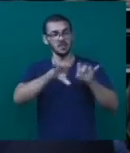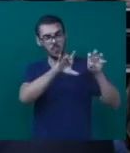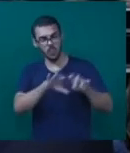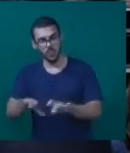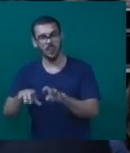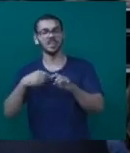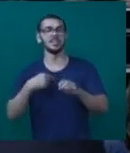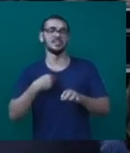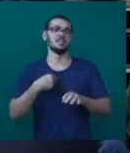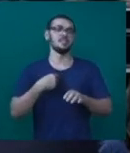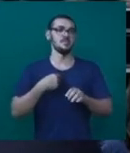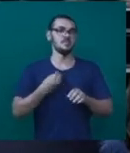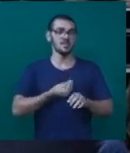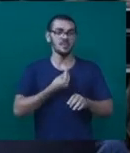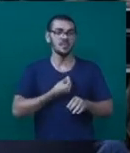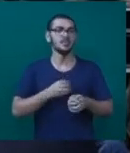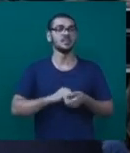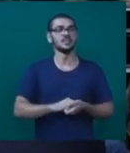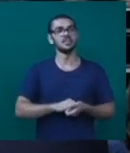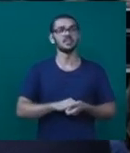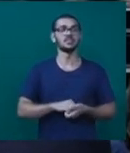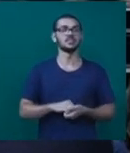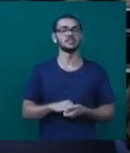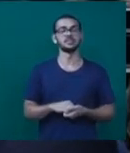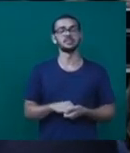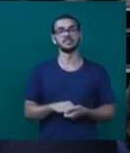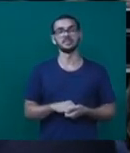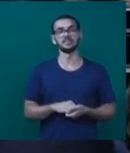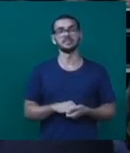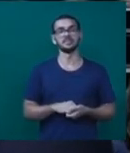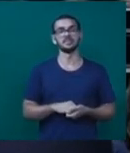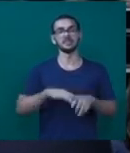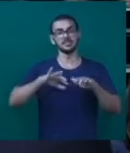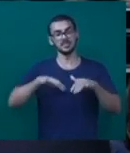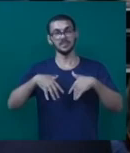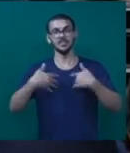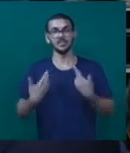né? Cora Caparelli, né? E